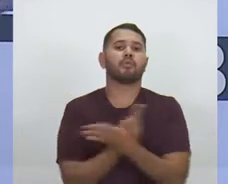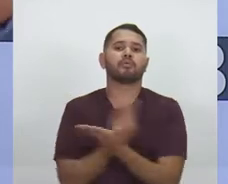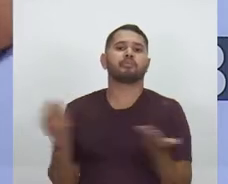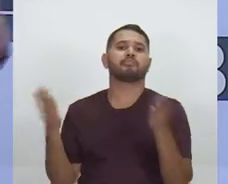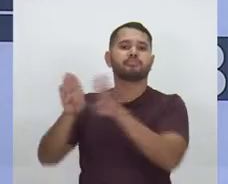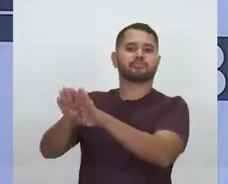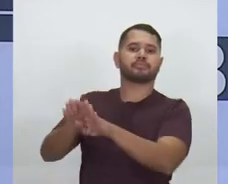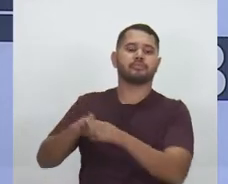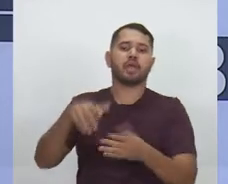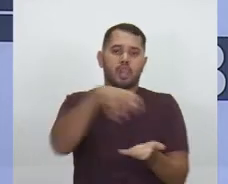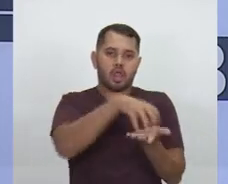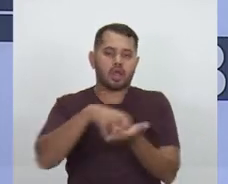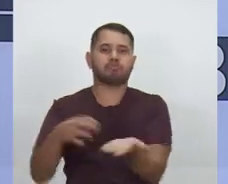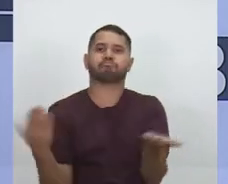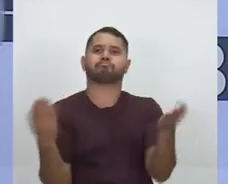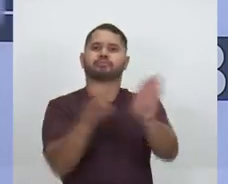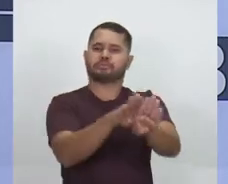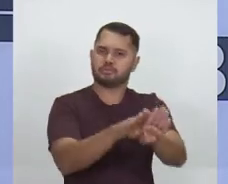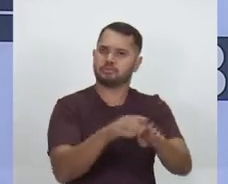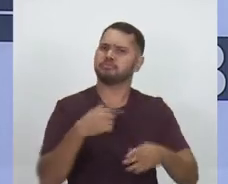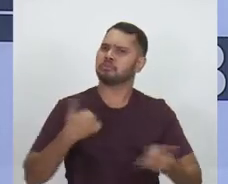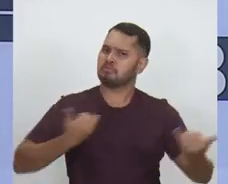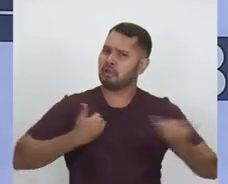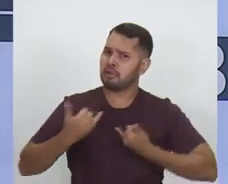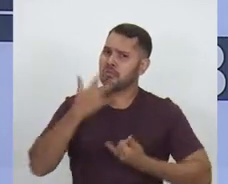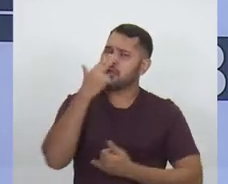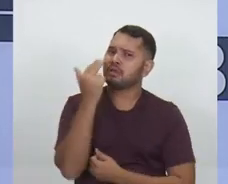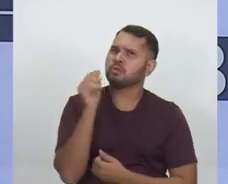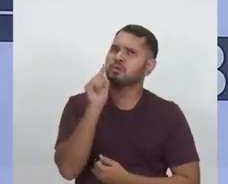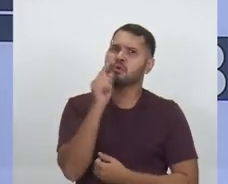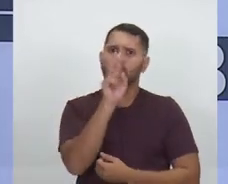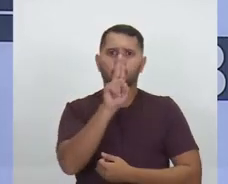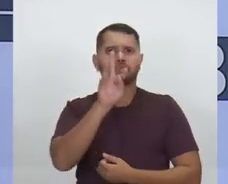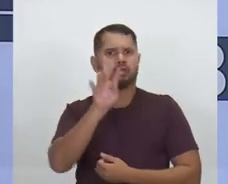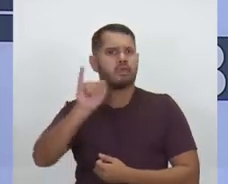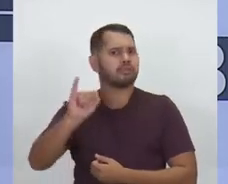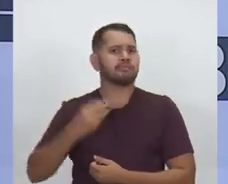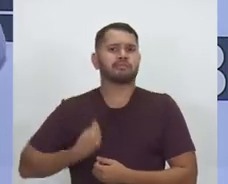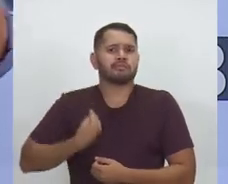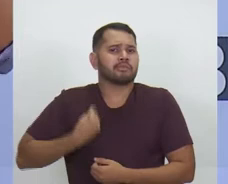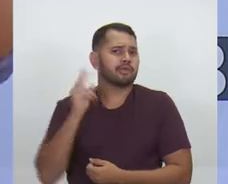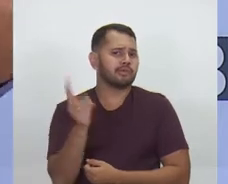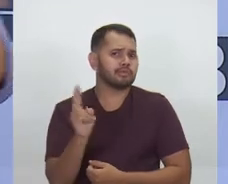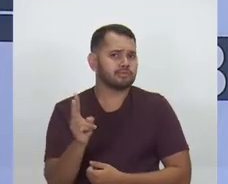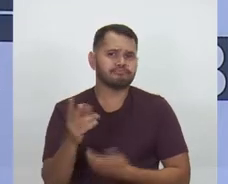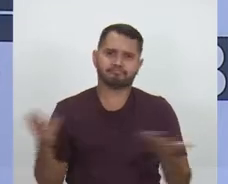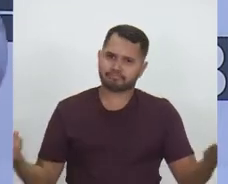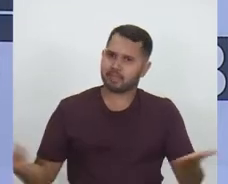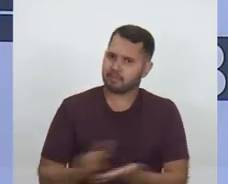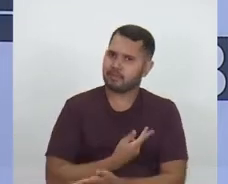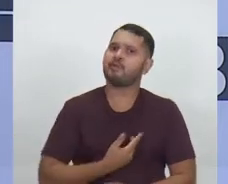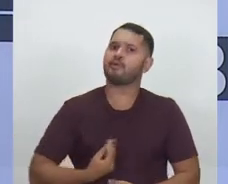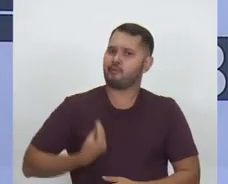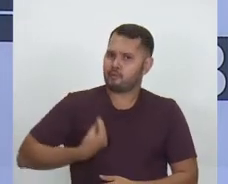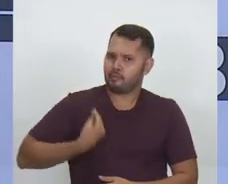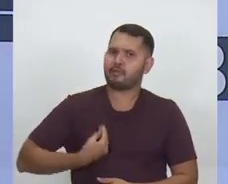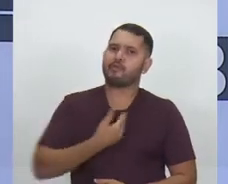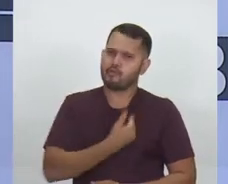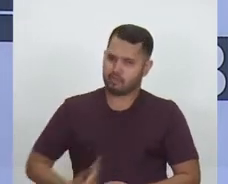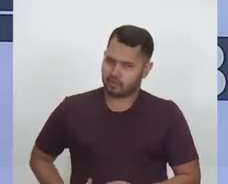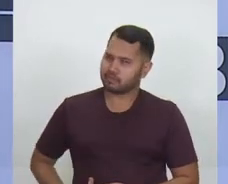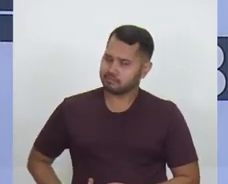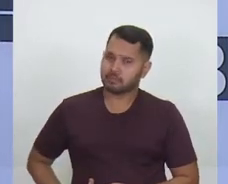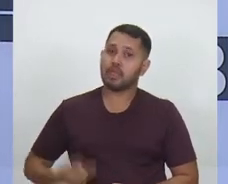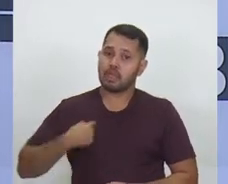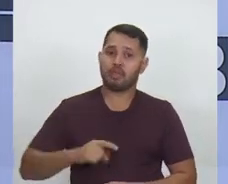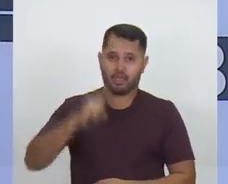centros cirúrgicos foram fechados pelo que eu sei somente a uti é dessa forma que haja o atual governo e nós e eu quando